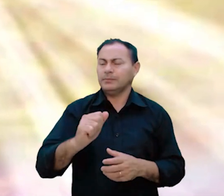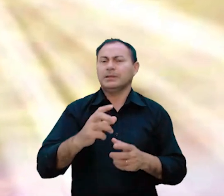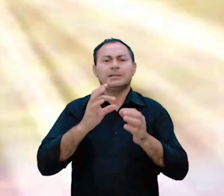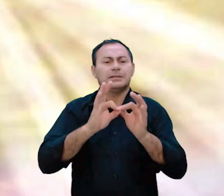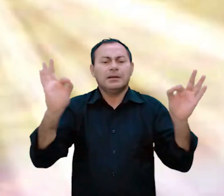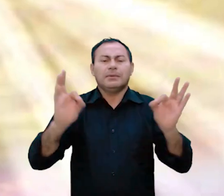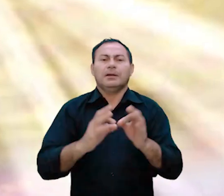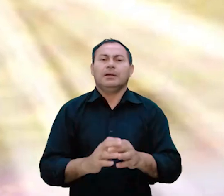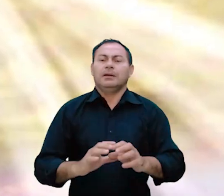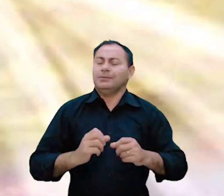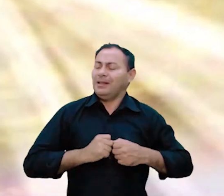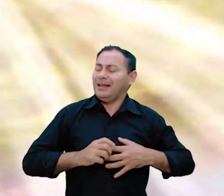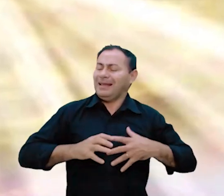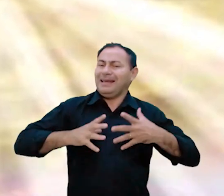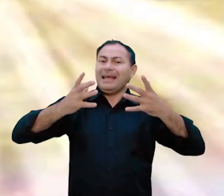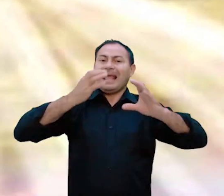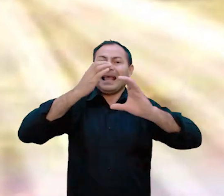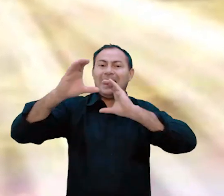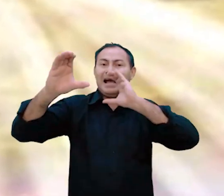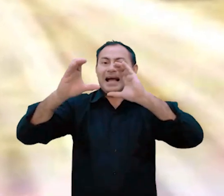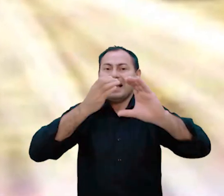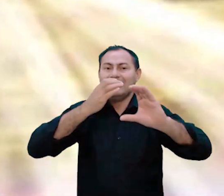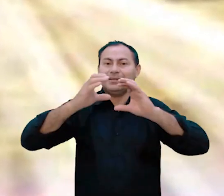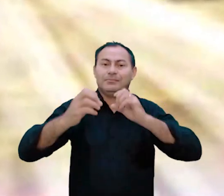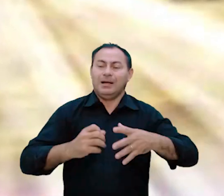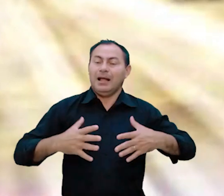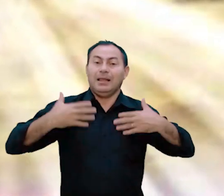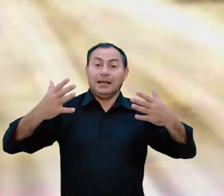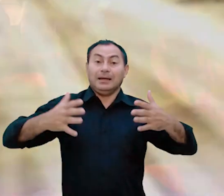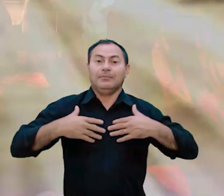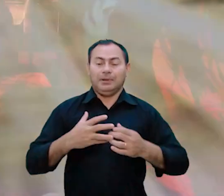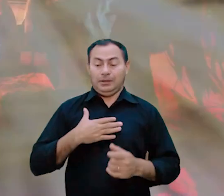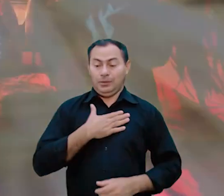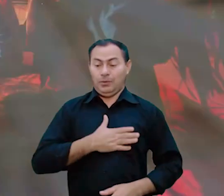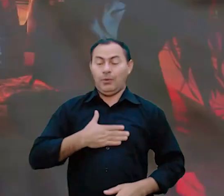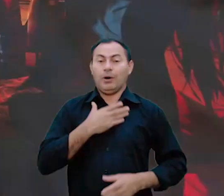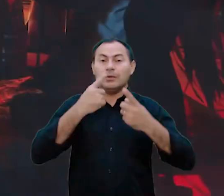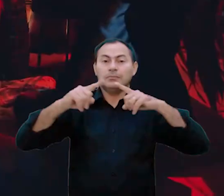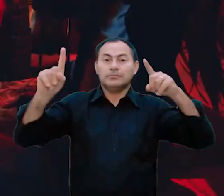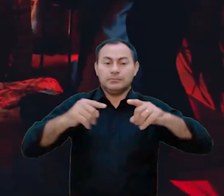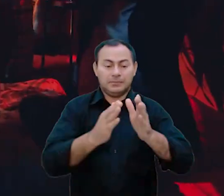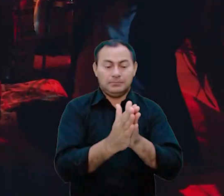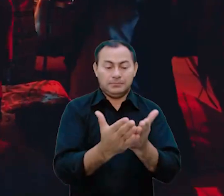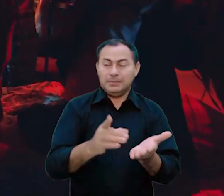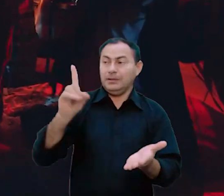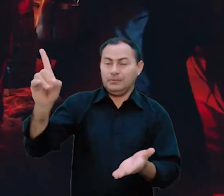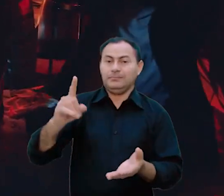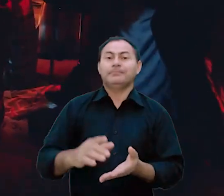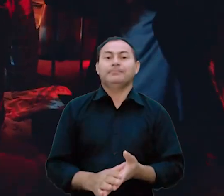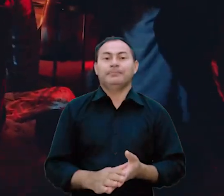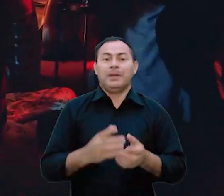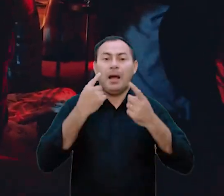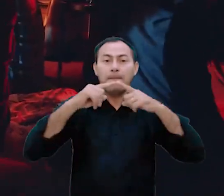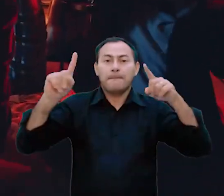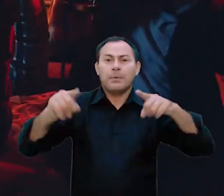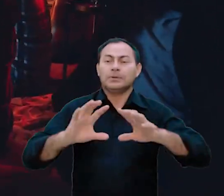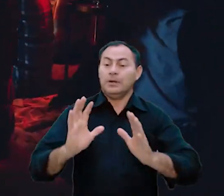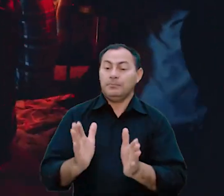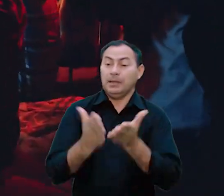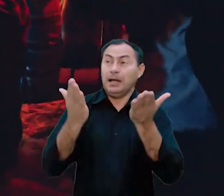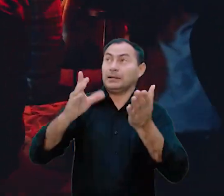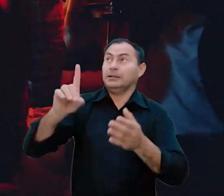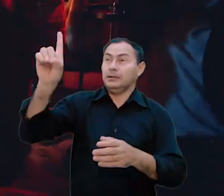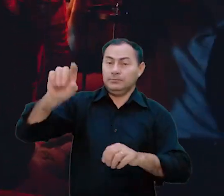é, ela simplesmente explodiu em cântico. Como eu gosto de estudar a música nas Escrituras. A